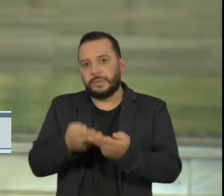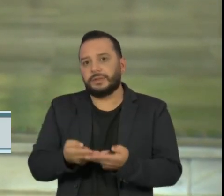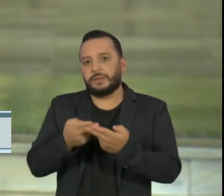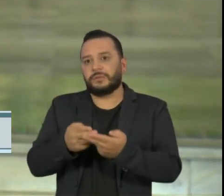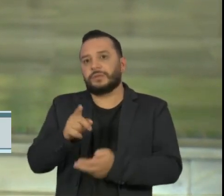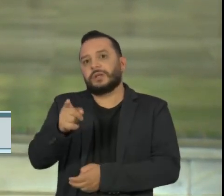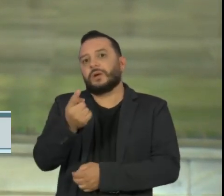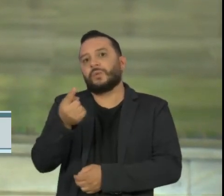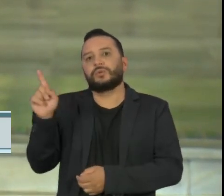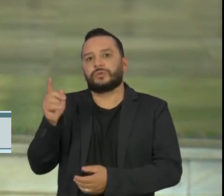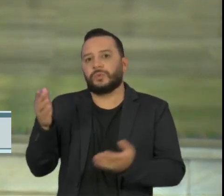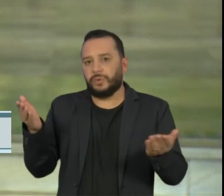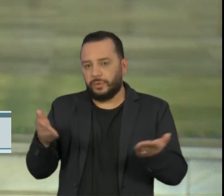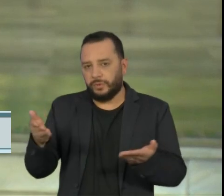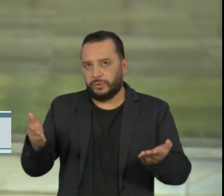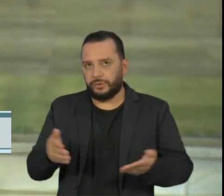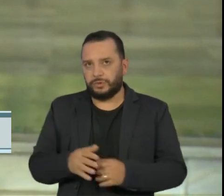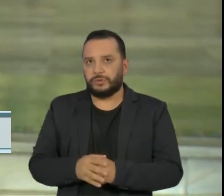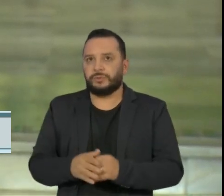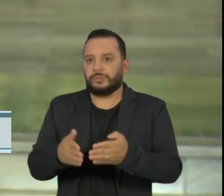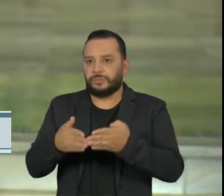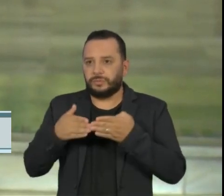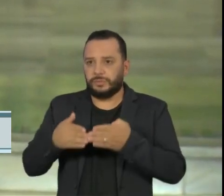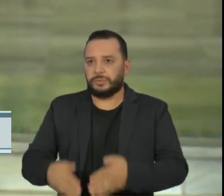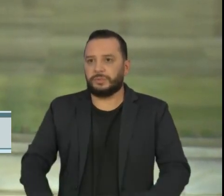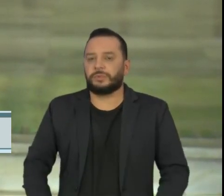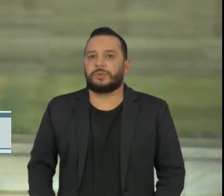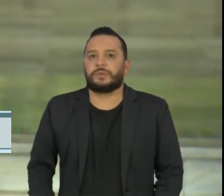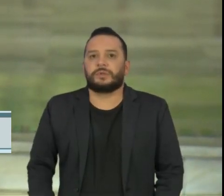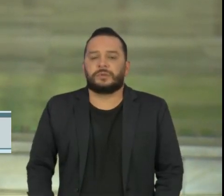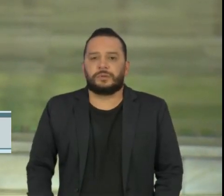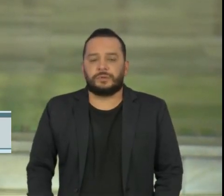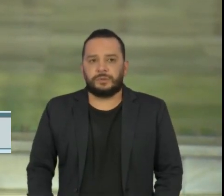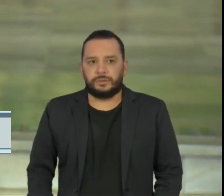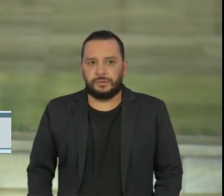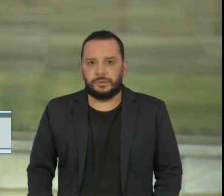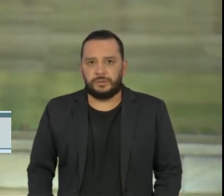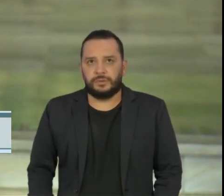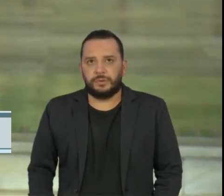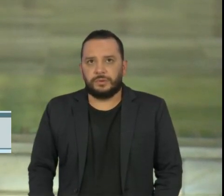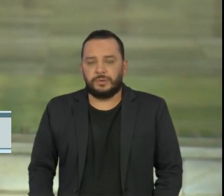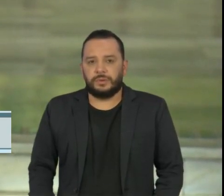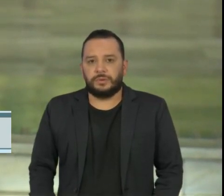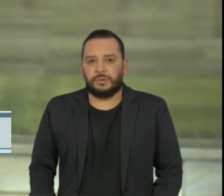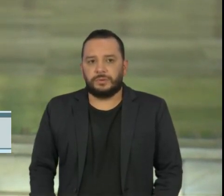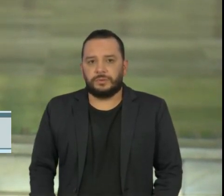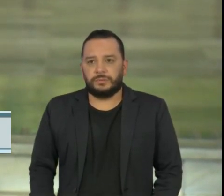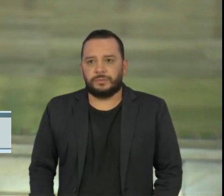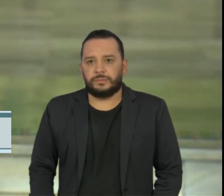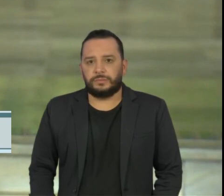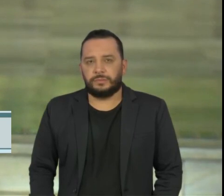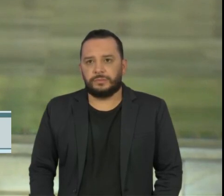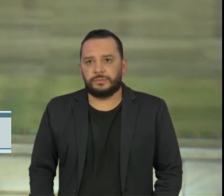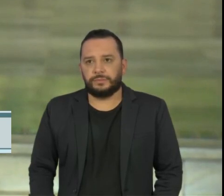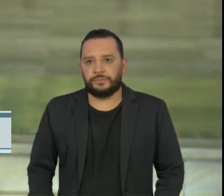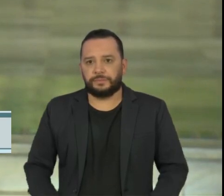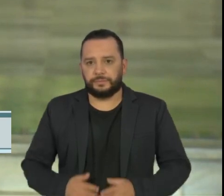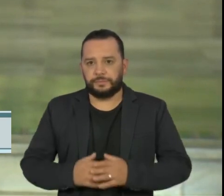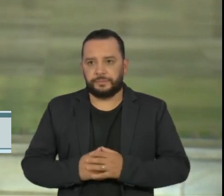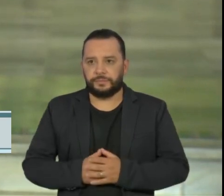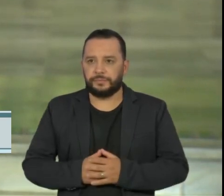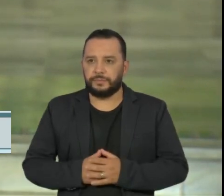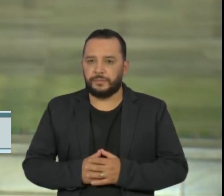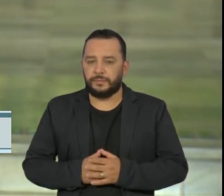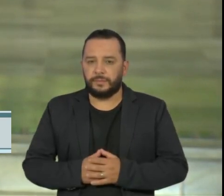lista. Sua pergunta, por favor. Tirei aqui. Pode segurar o microfone. Tudo bem? Boa